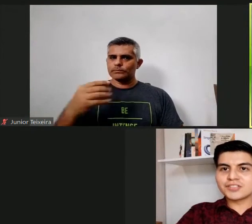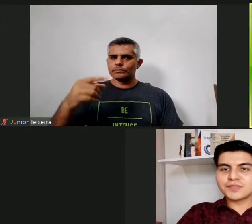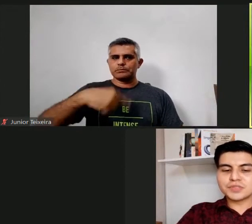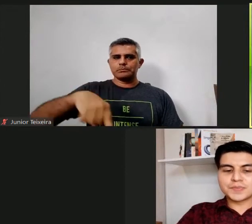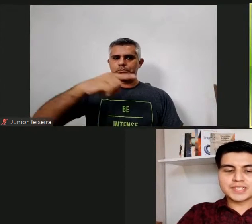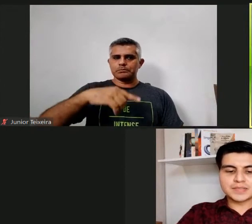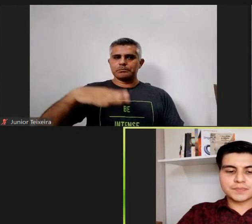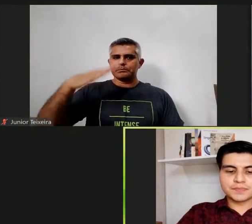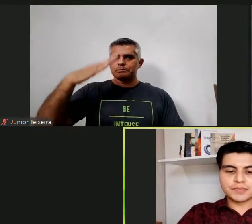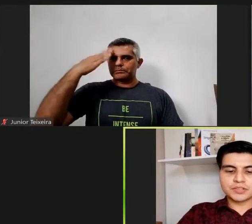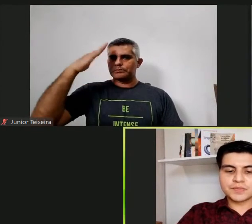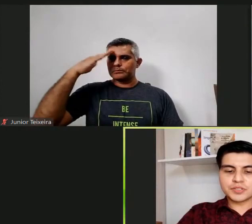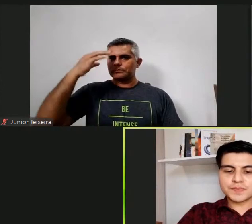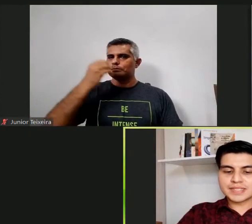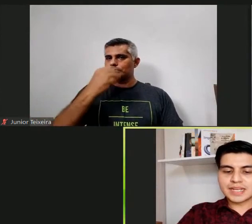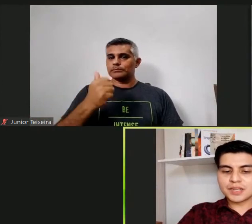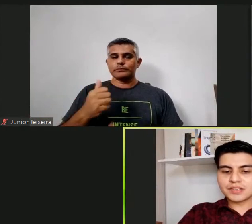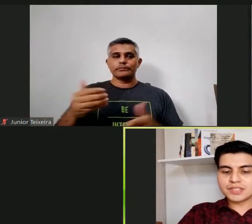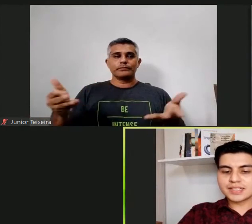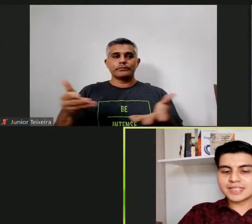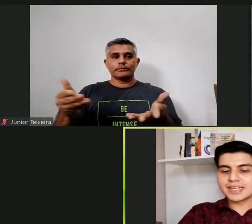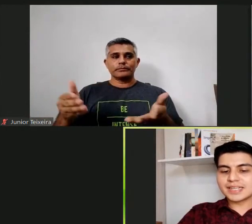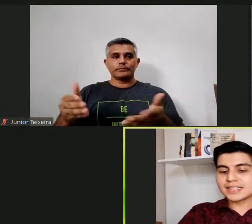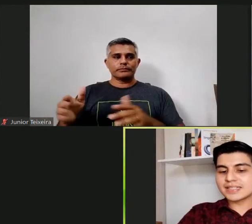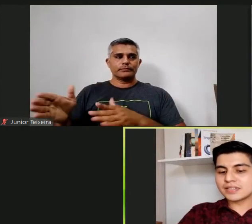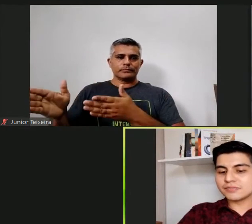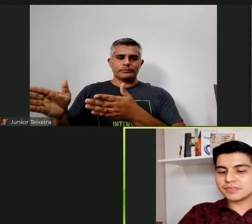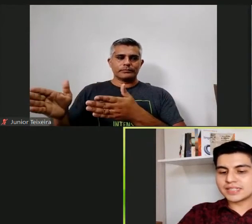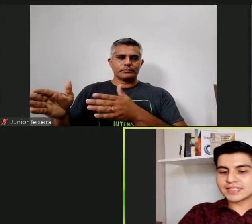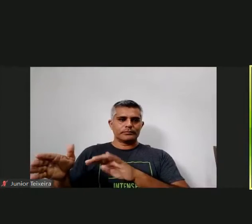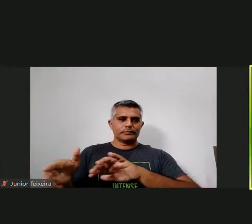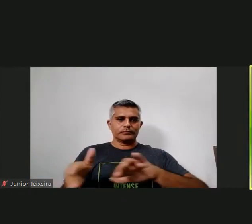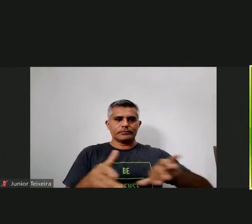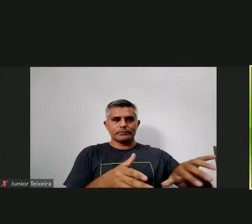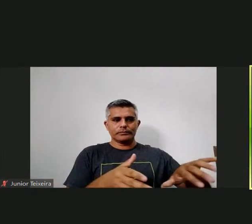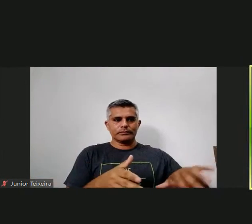nós vamos passar para a nossa terceira sessão dessa sala temática.